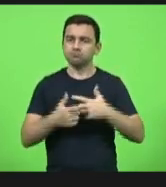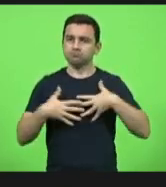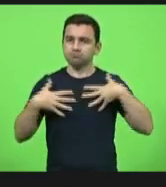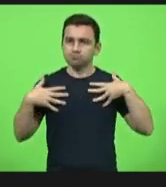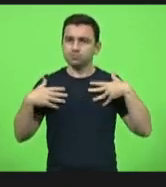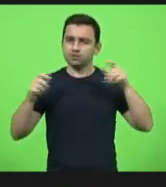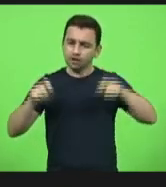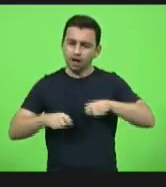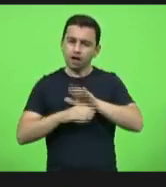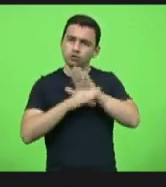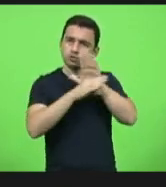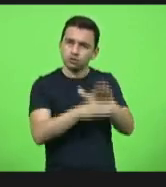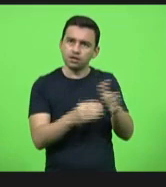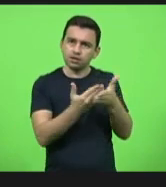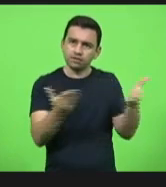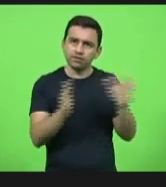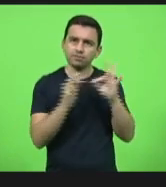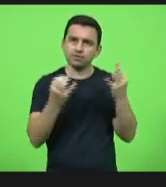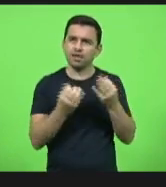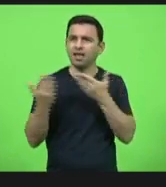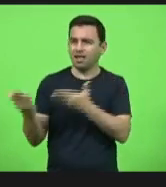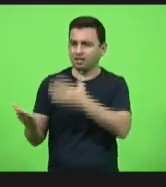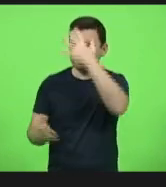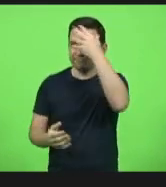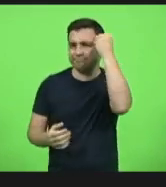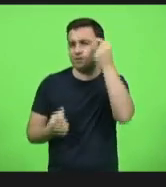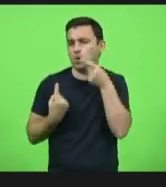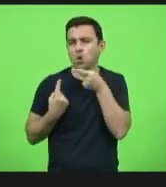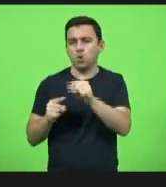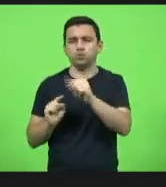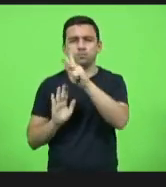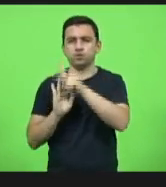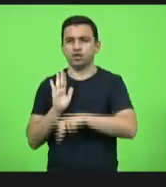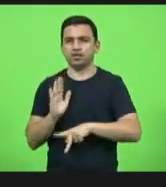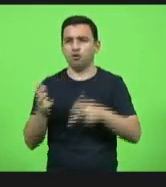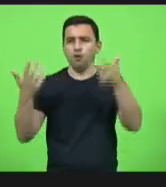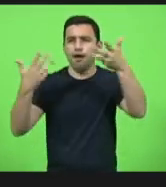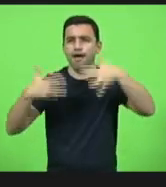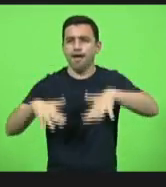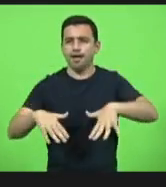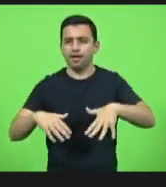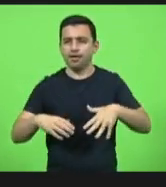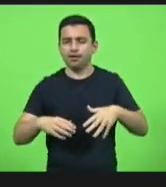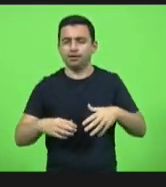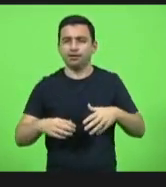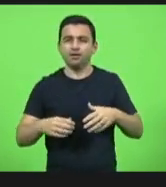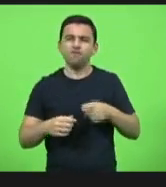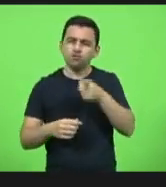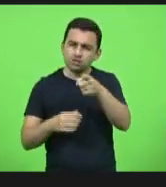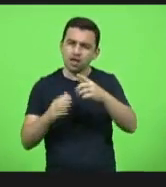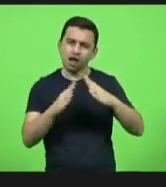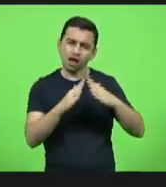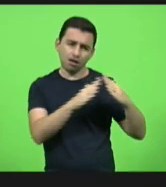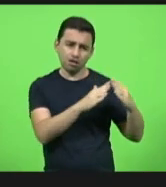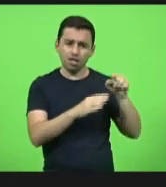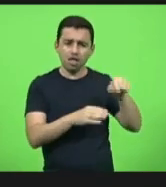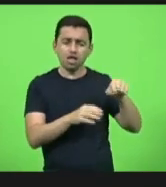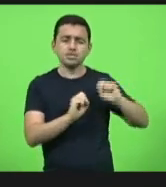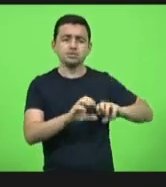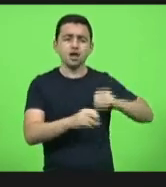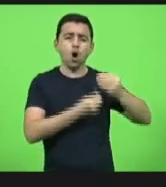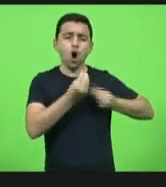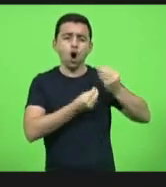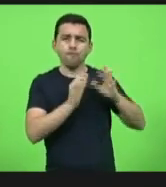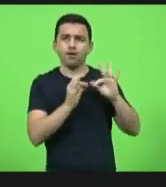essas famílias. A deputada Carminati, ela é contra o projeto. Ela não quer deixar que o seu vizinho decida como educar sua